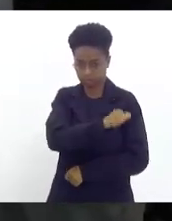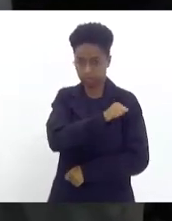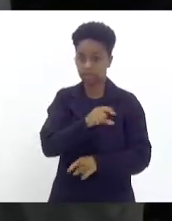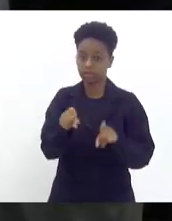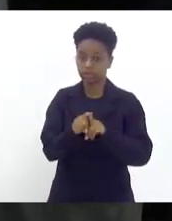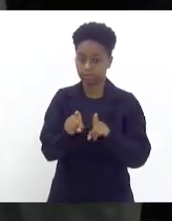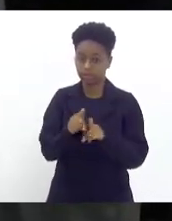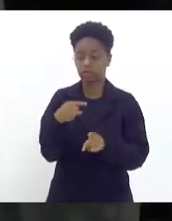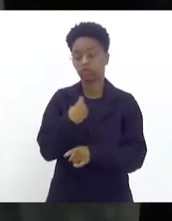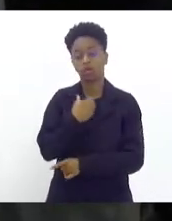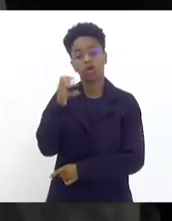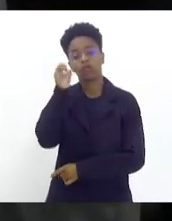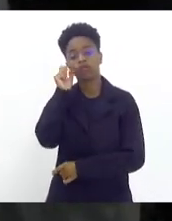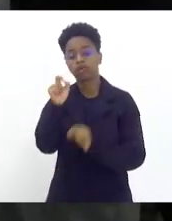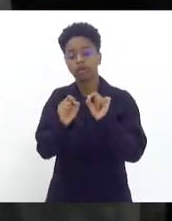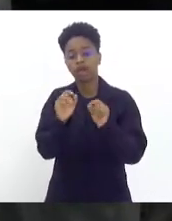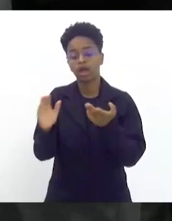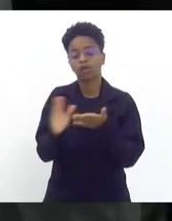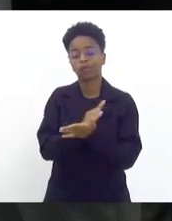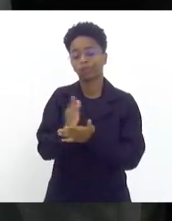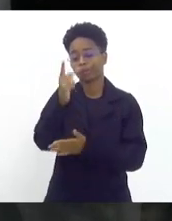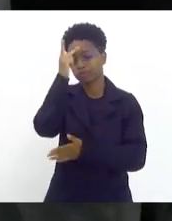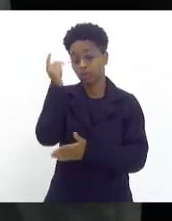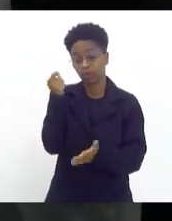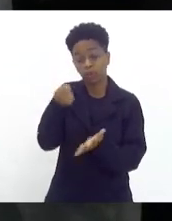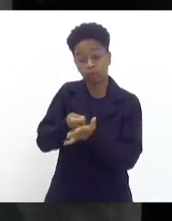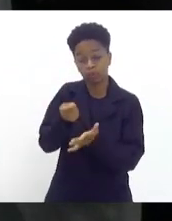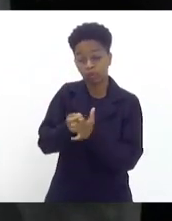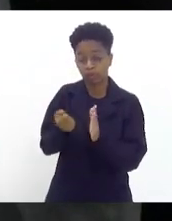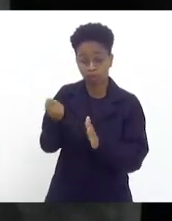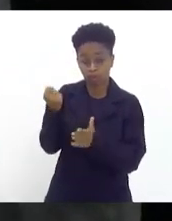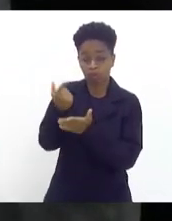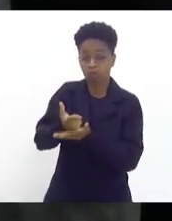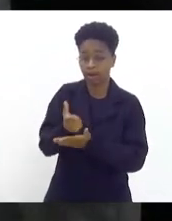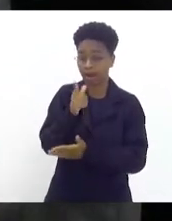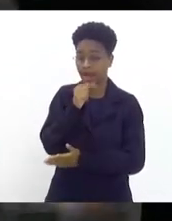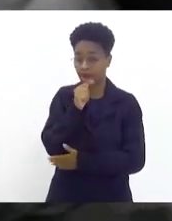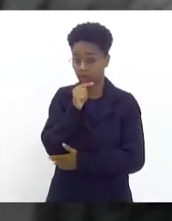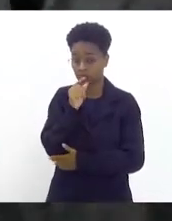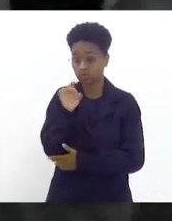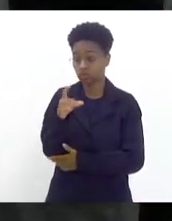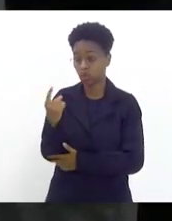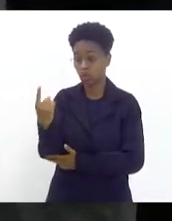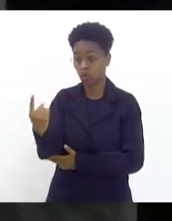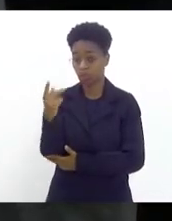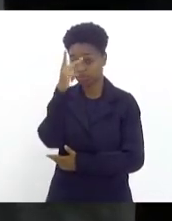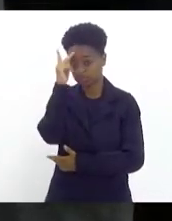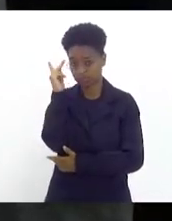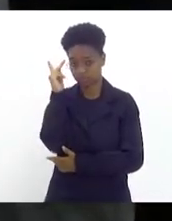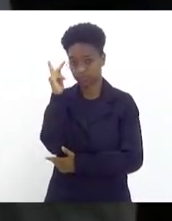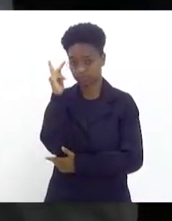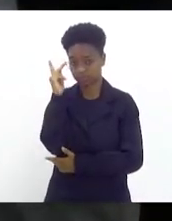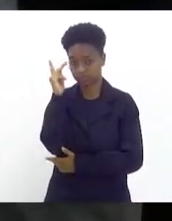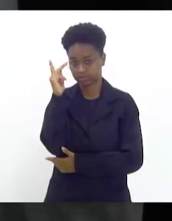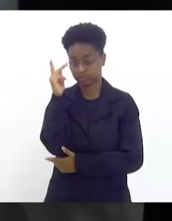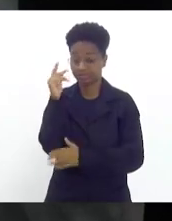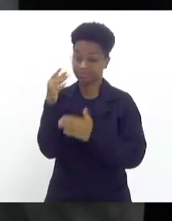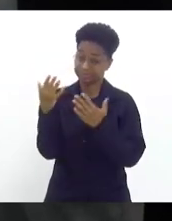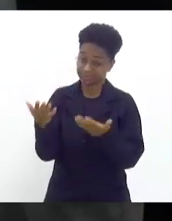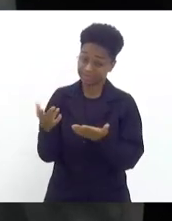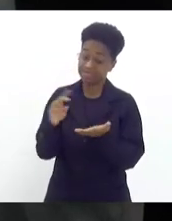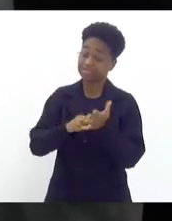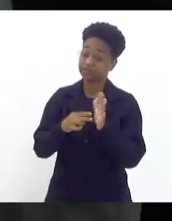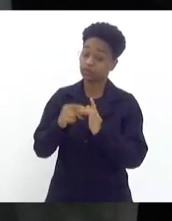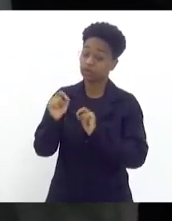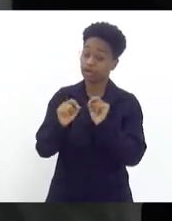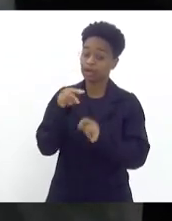que alguns Comerciantes são obrigados a a água de um só fornecedor ou seja trata-se